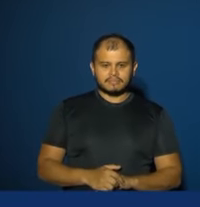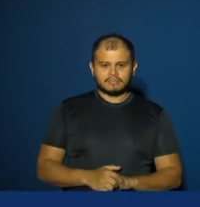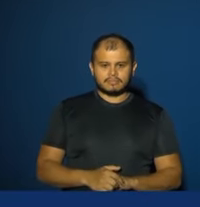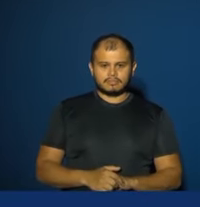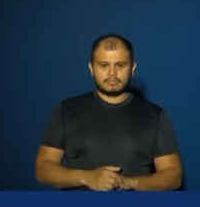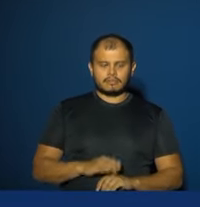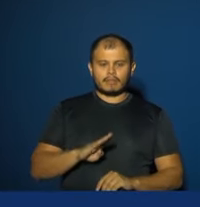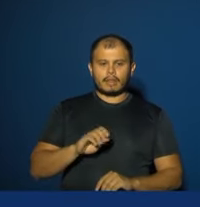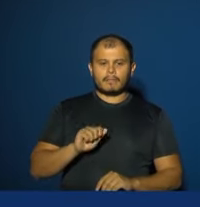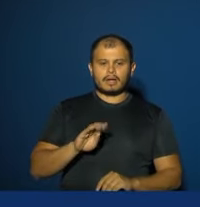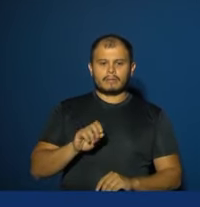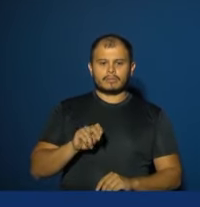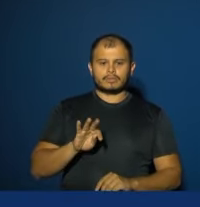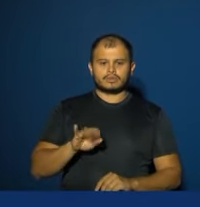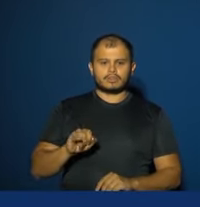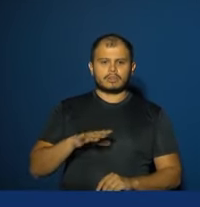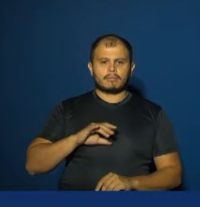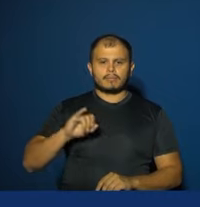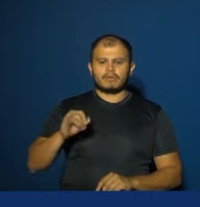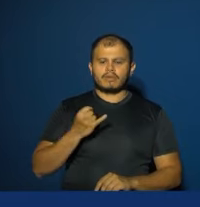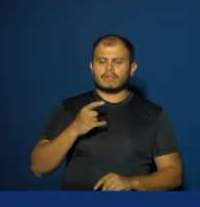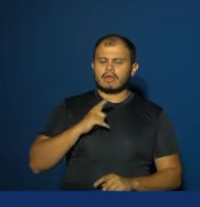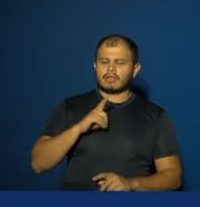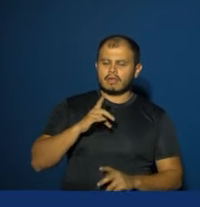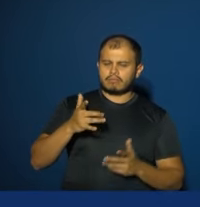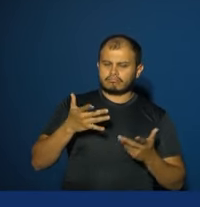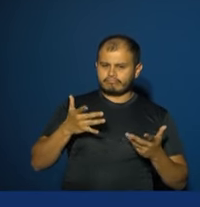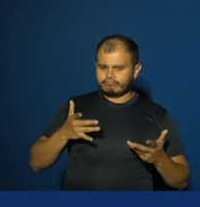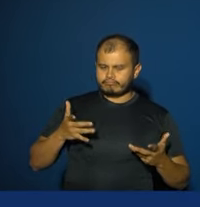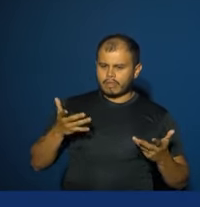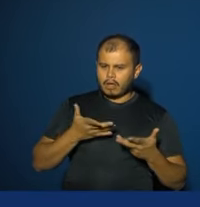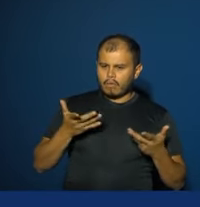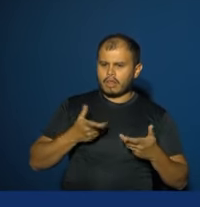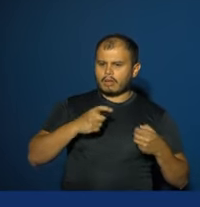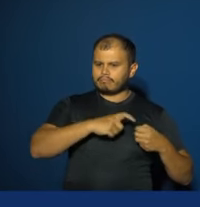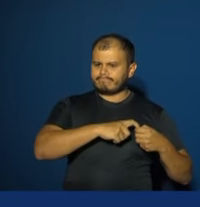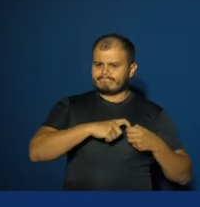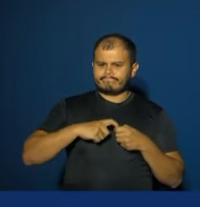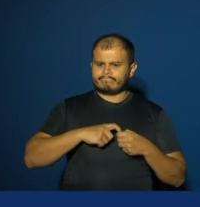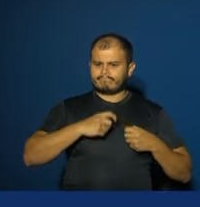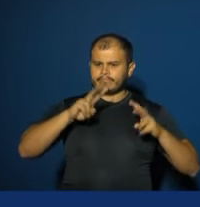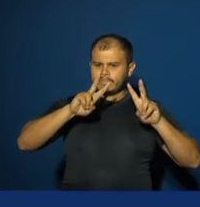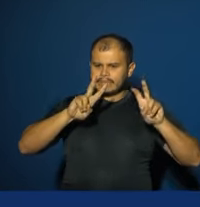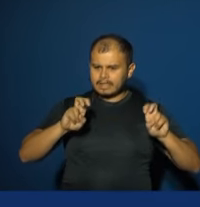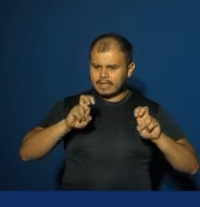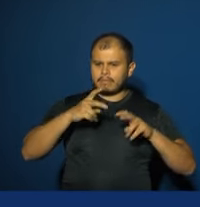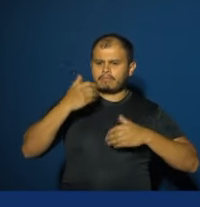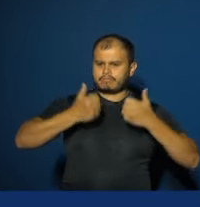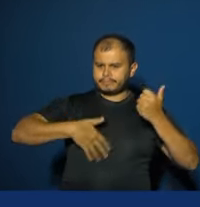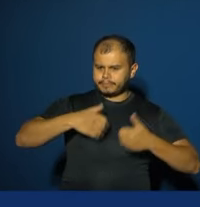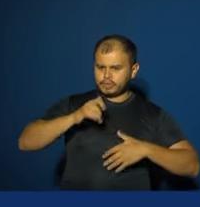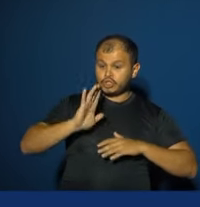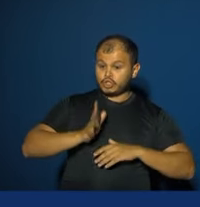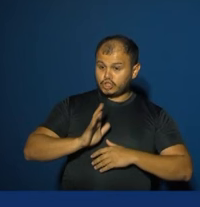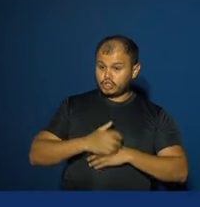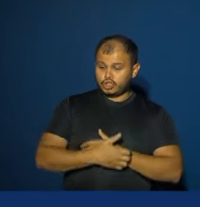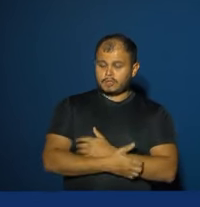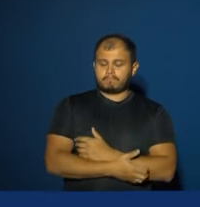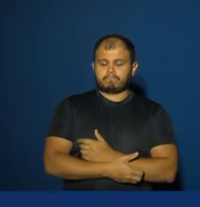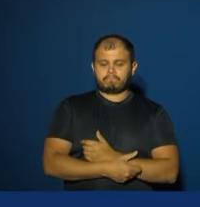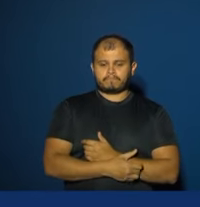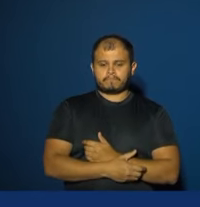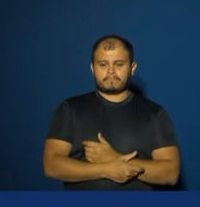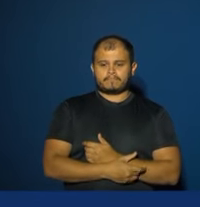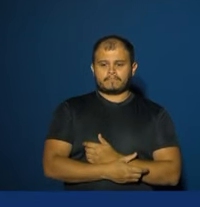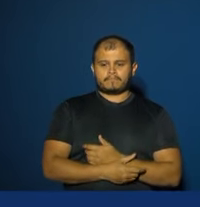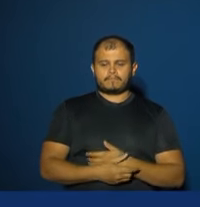barbute aproveitando e eu queria pegar um pouco eh um gancho né que o radames trouxe aqui né que acho que é um ponto que é um